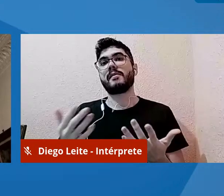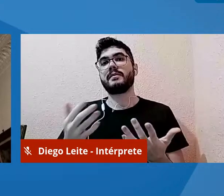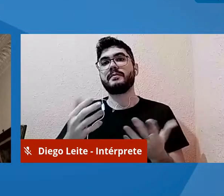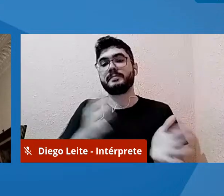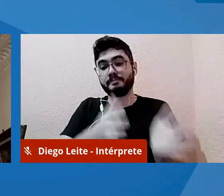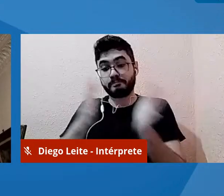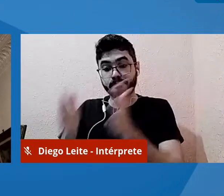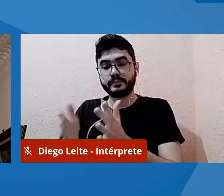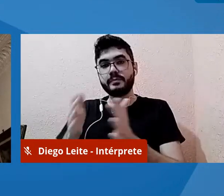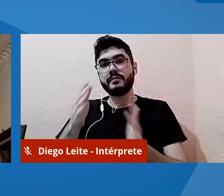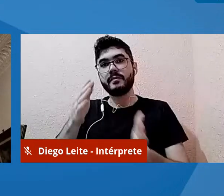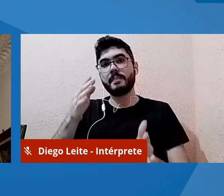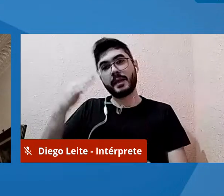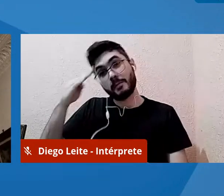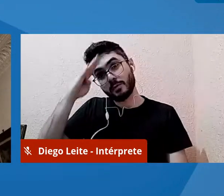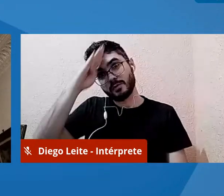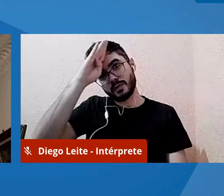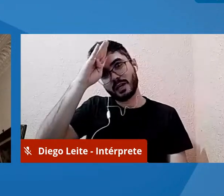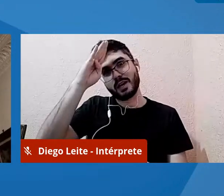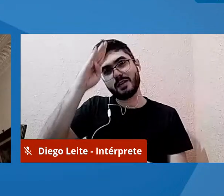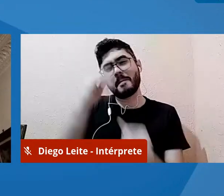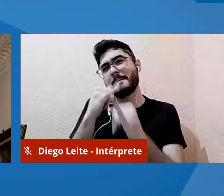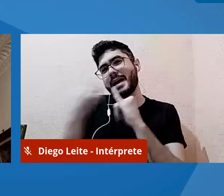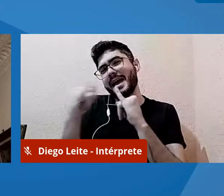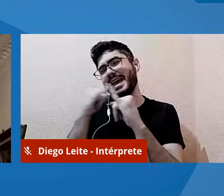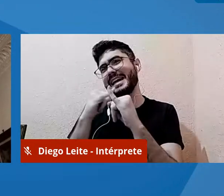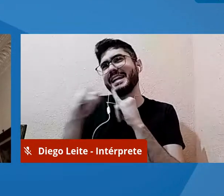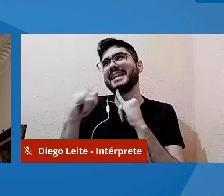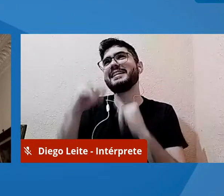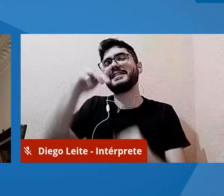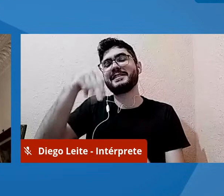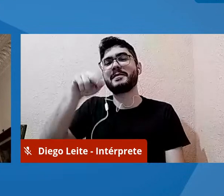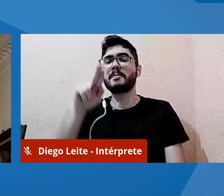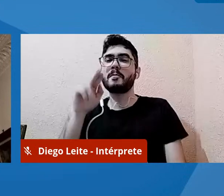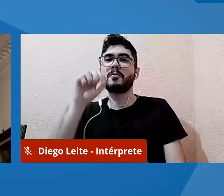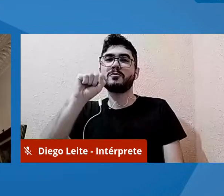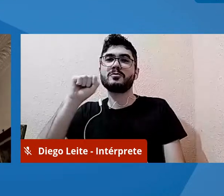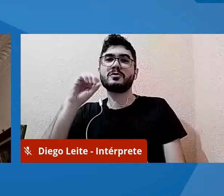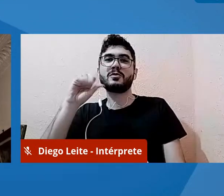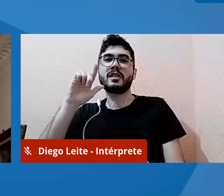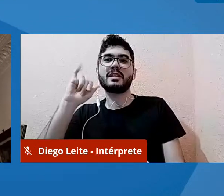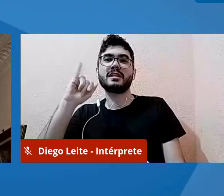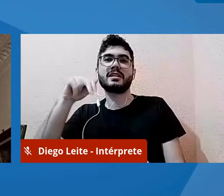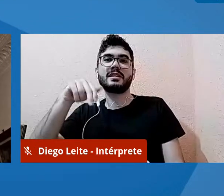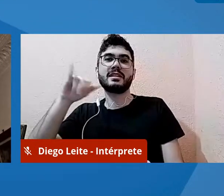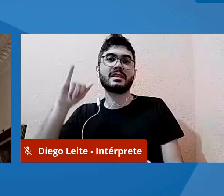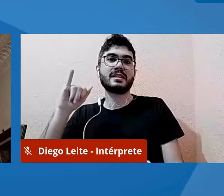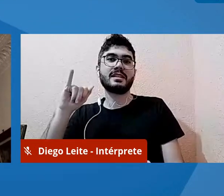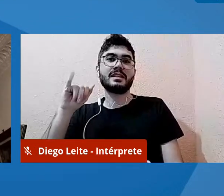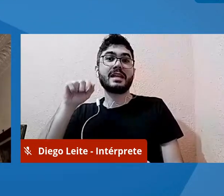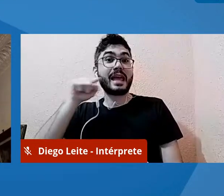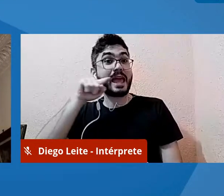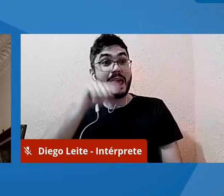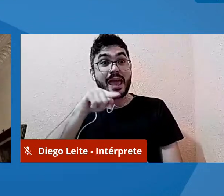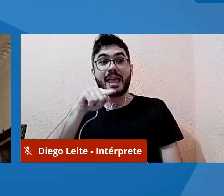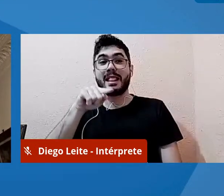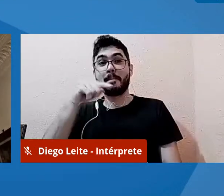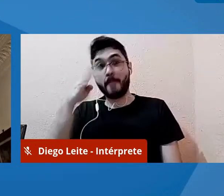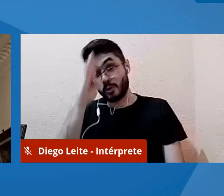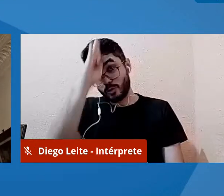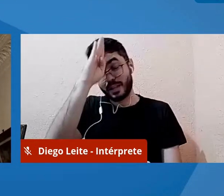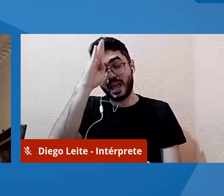de mussoliniano. Ele adora citar frases de Mussolini, só que ele não diz qual é a fonte. Ele diz